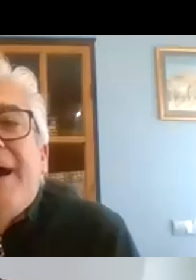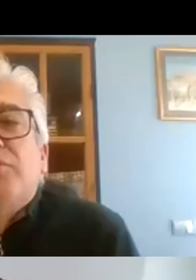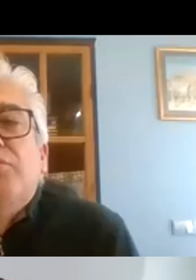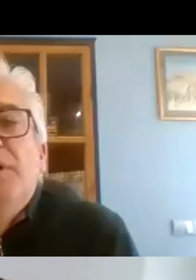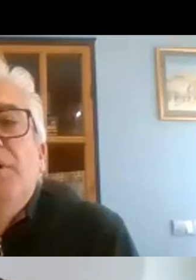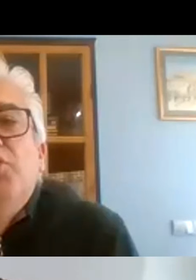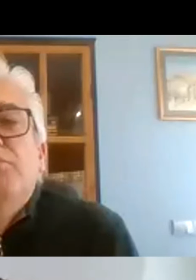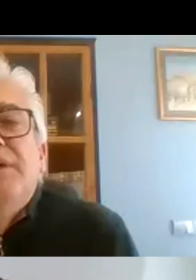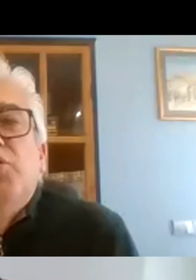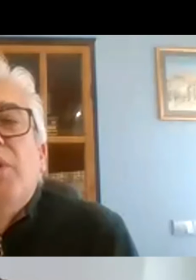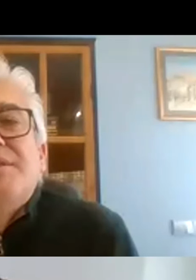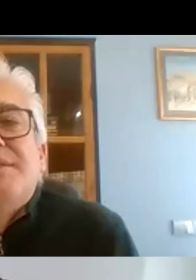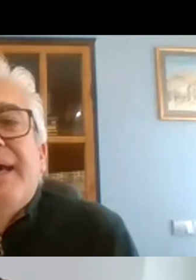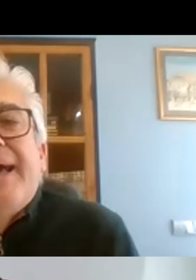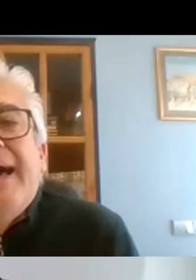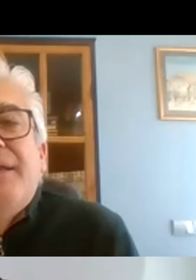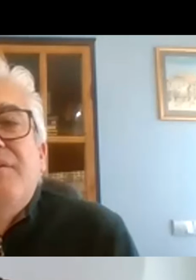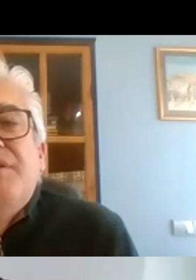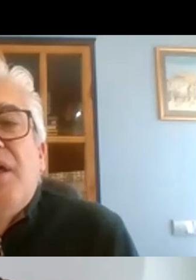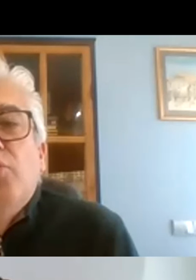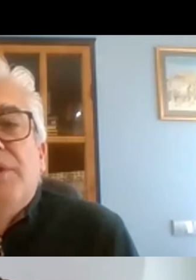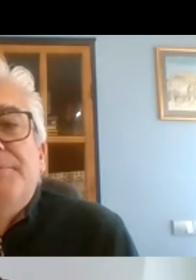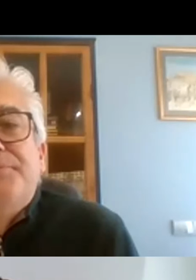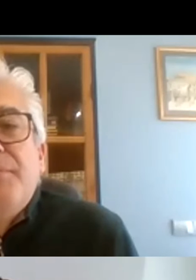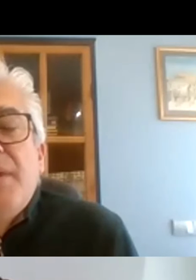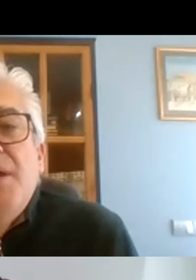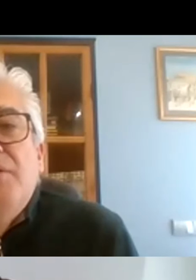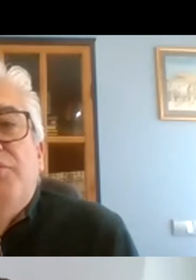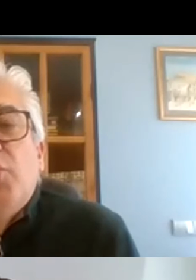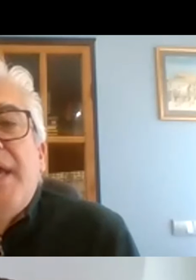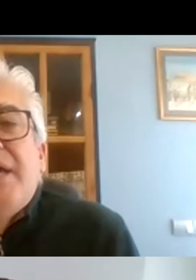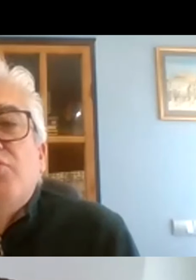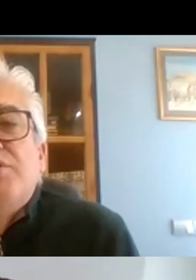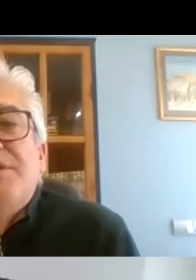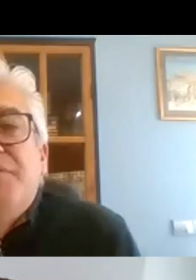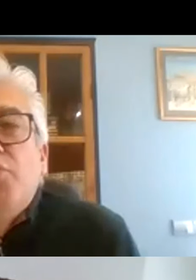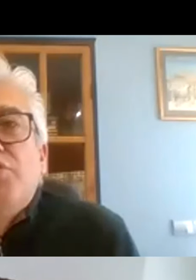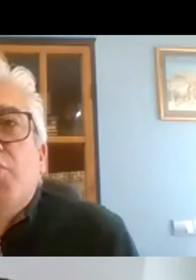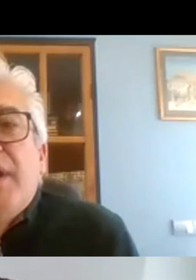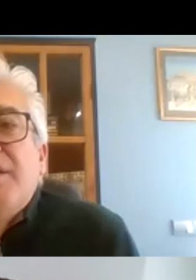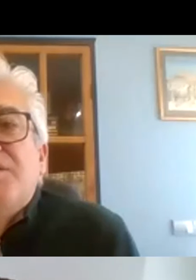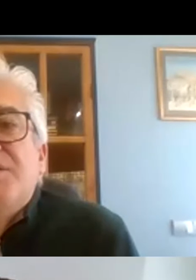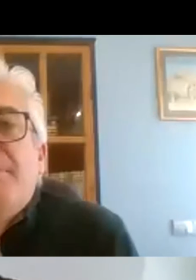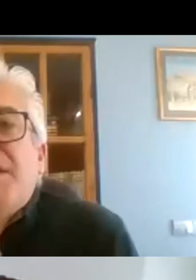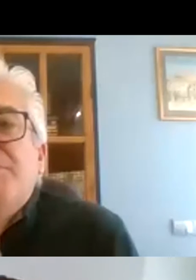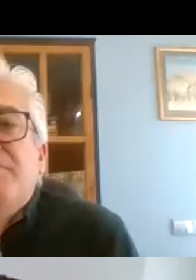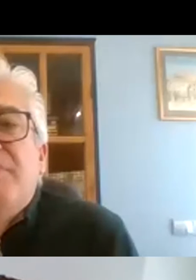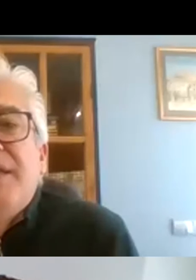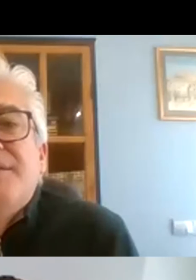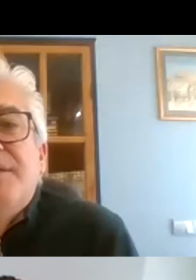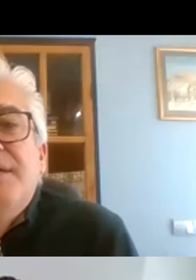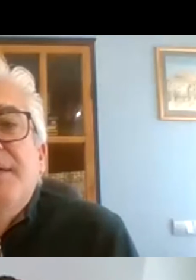o impacto de uma doença rara na vida adulta. Foram, aliás, os desafios decorrentes da